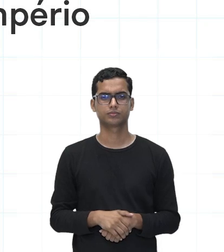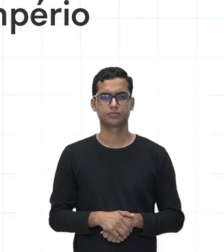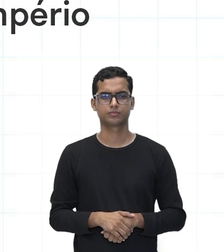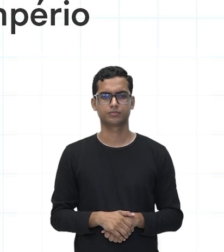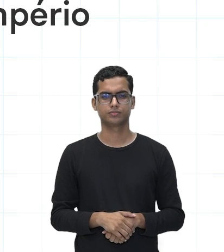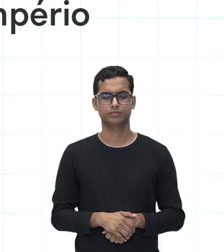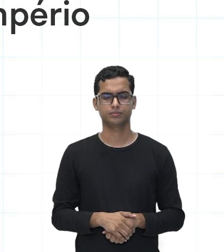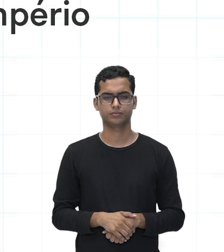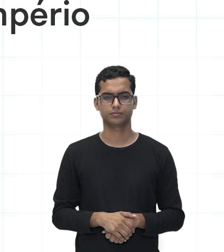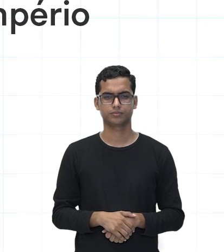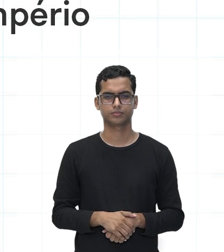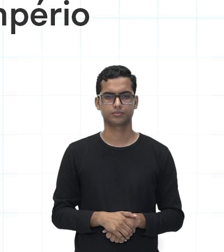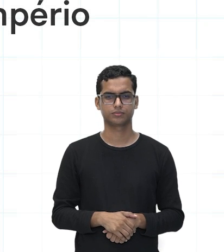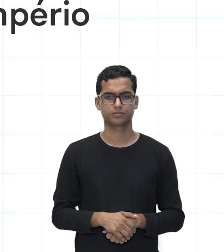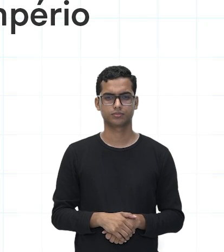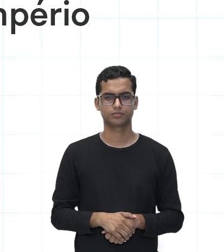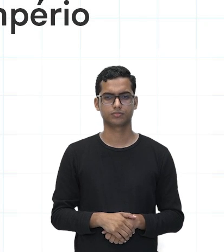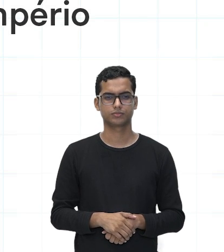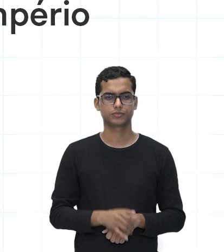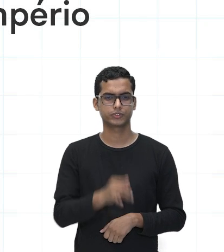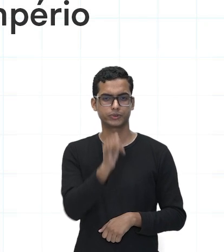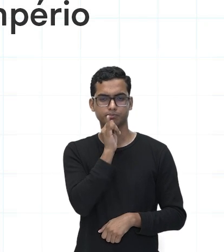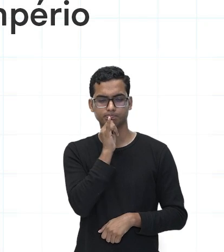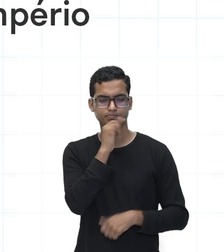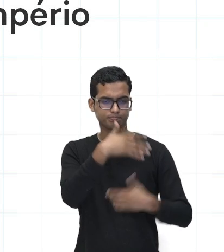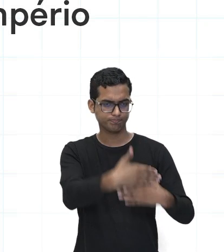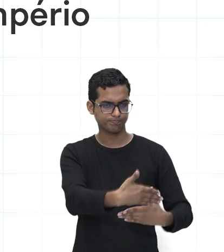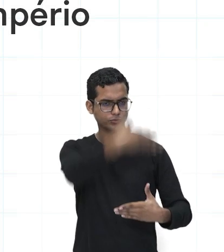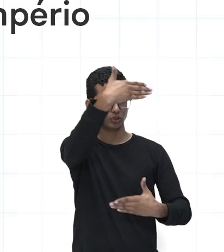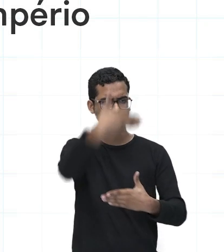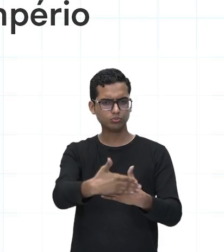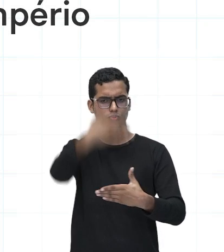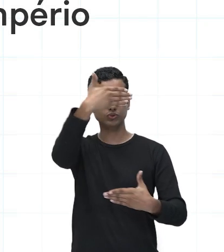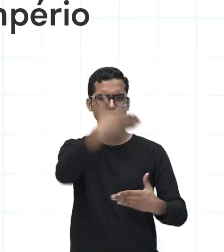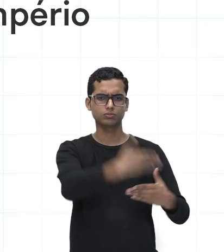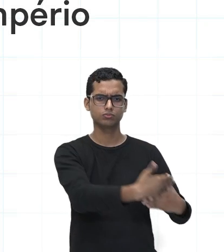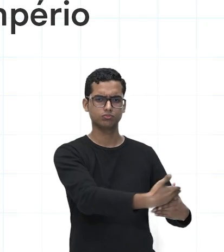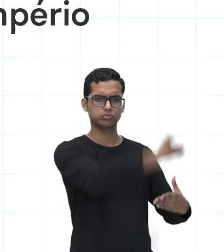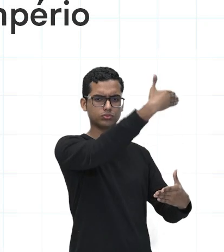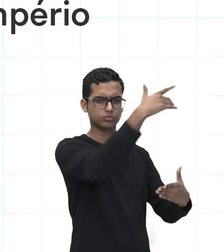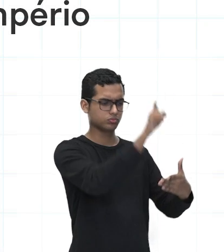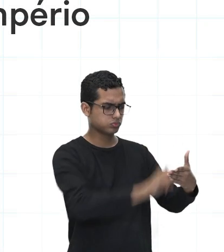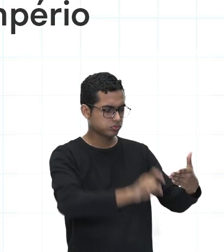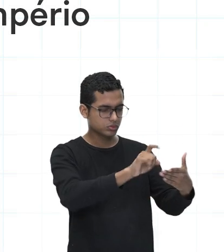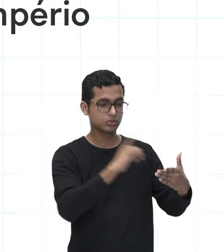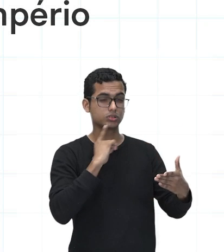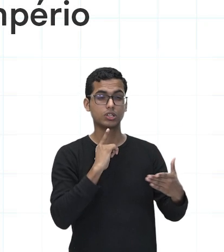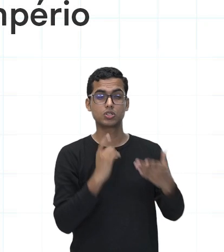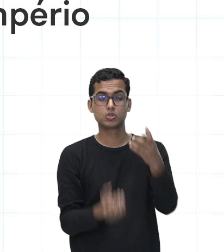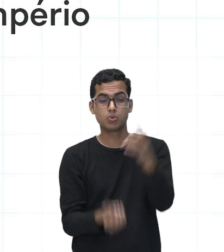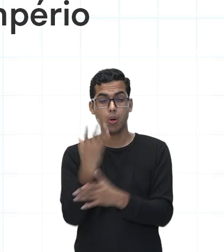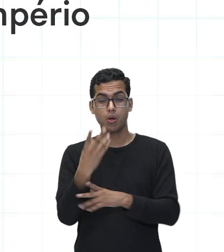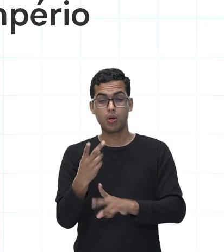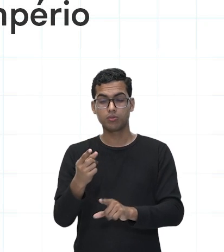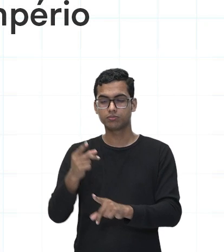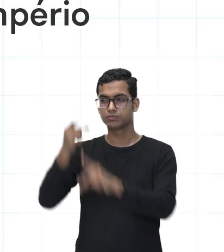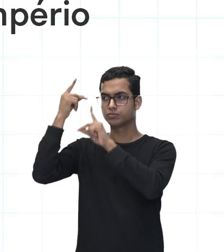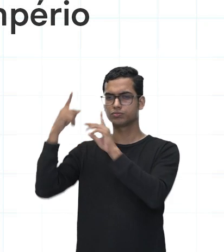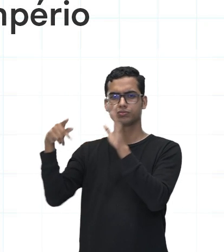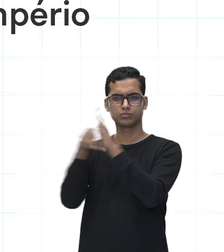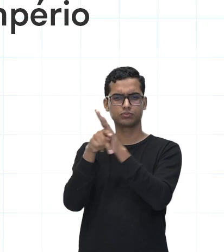esta finalidade, como, por exemplo, as paredes. Existe desde o Império Romano, então desde o Império Romano